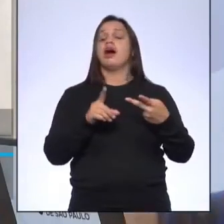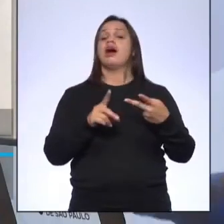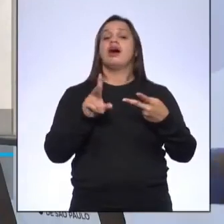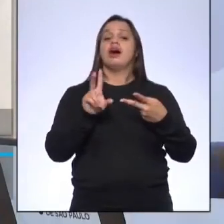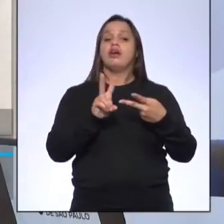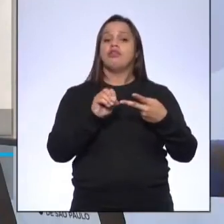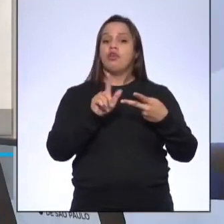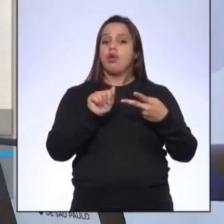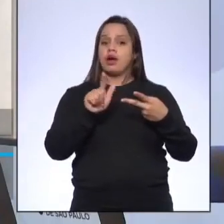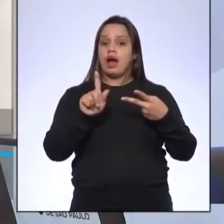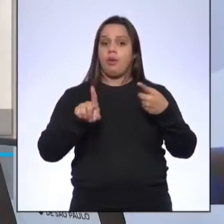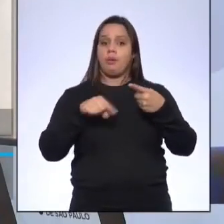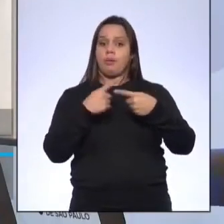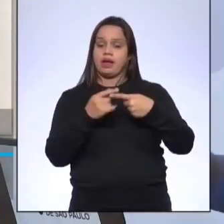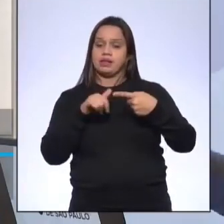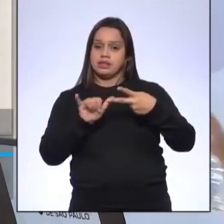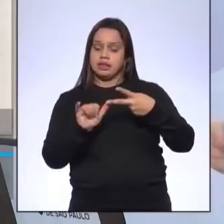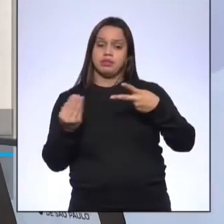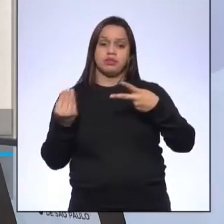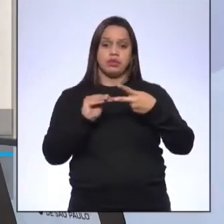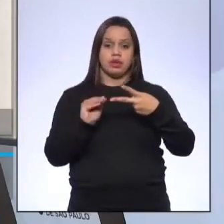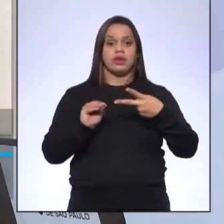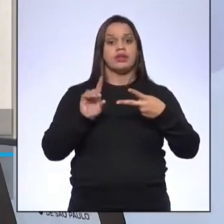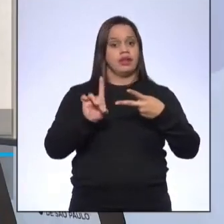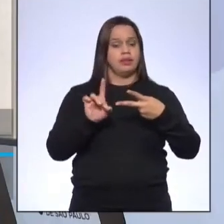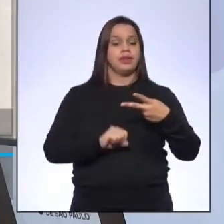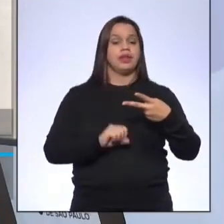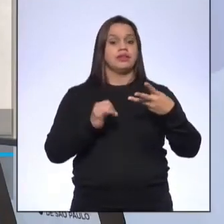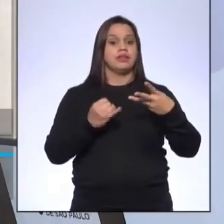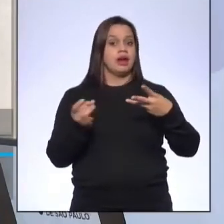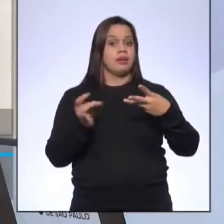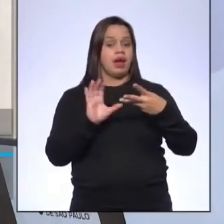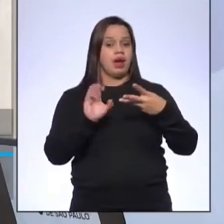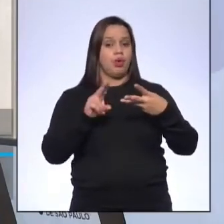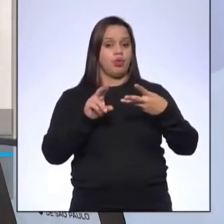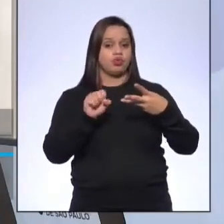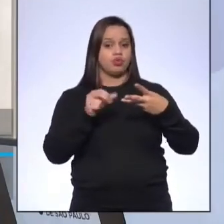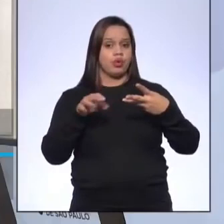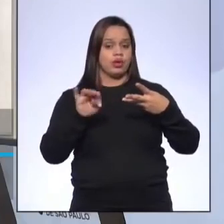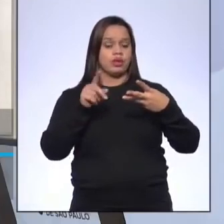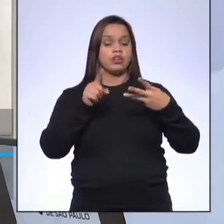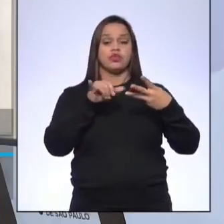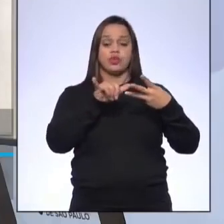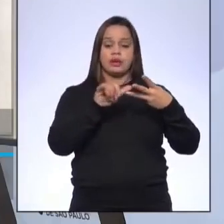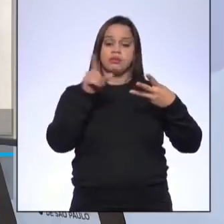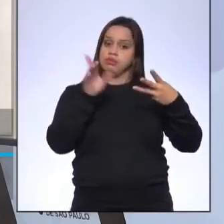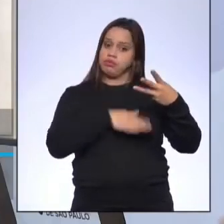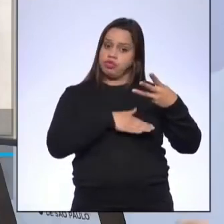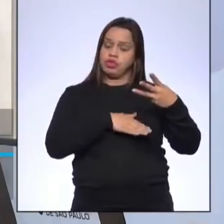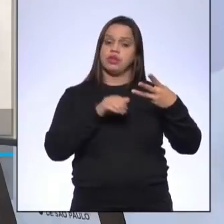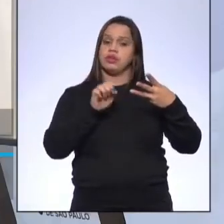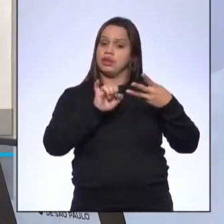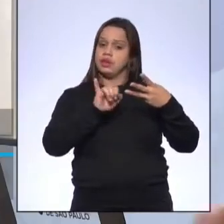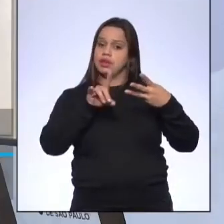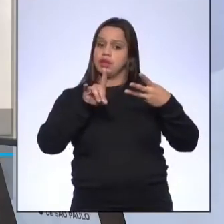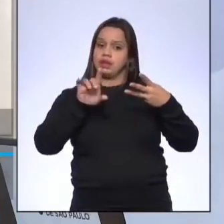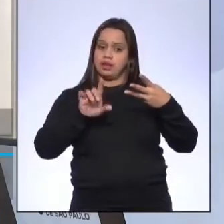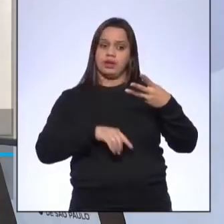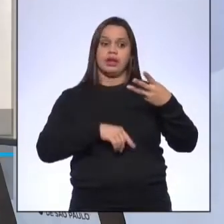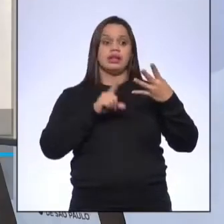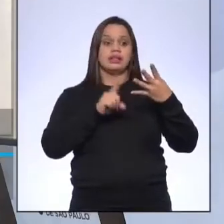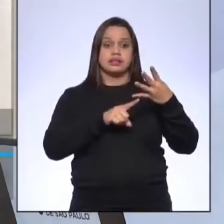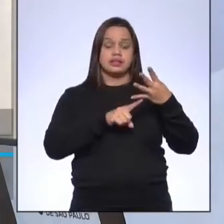mais Y, eu acrescento ED. Se ele terminar em consoante mais Y, eu corto o Y e acrescento IED. Se o verbo